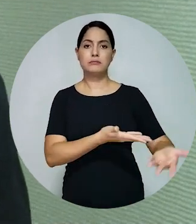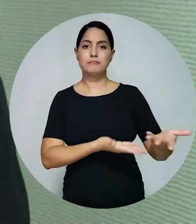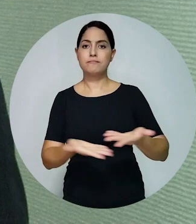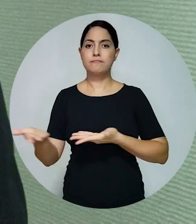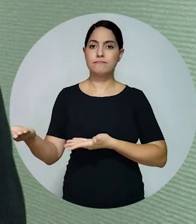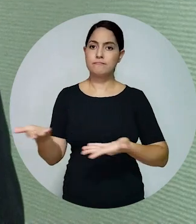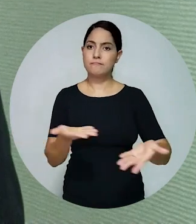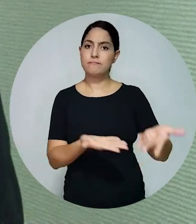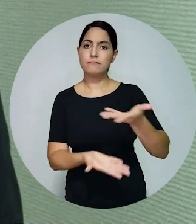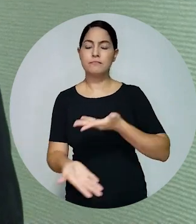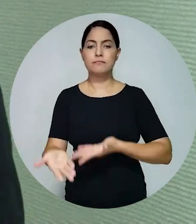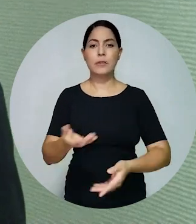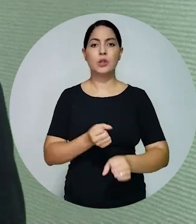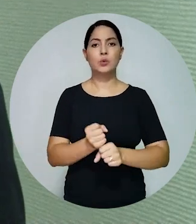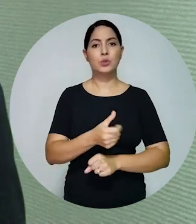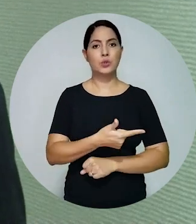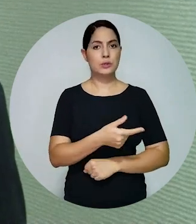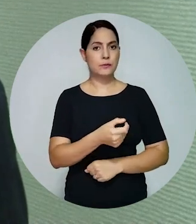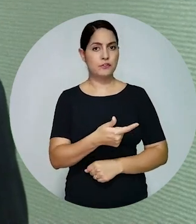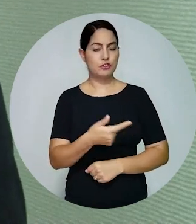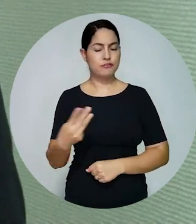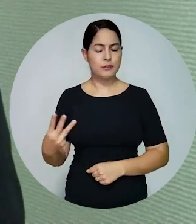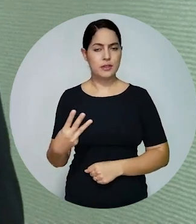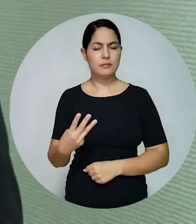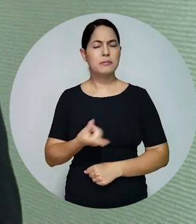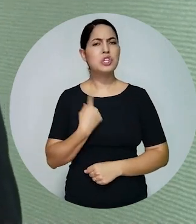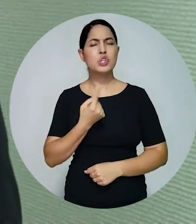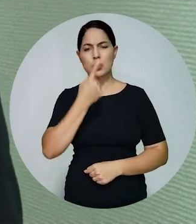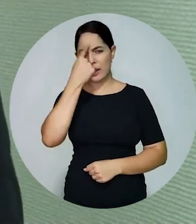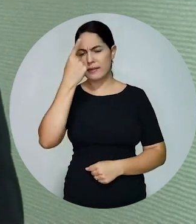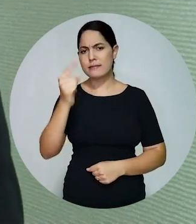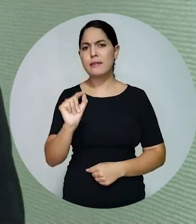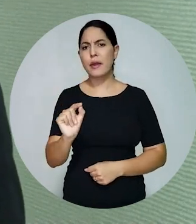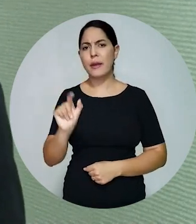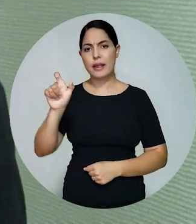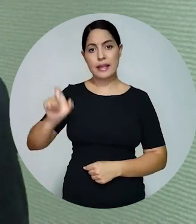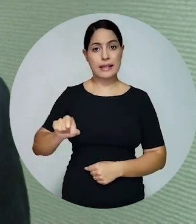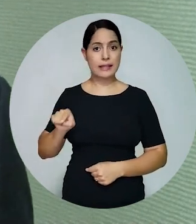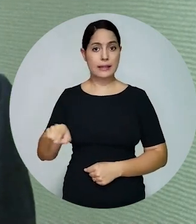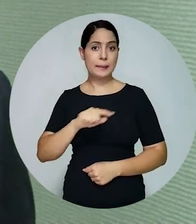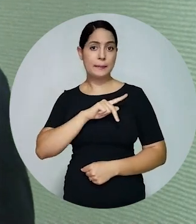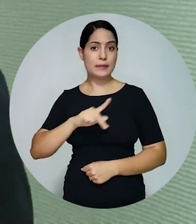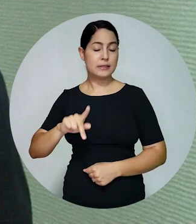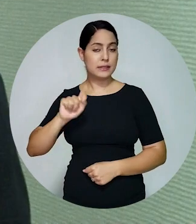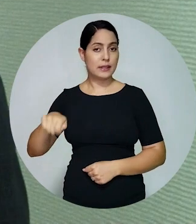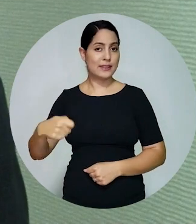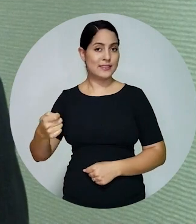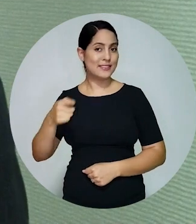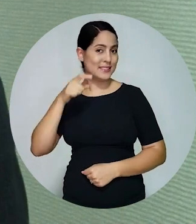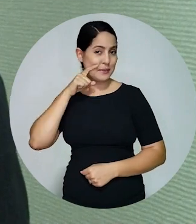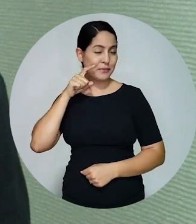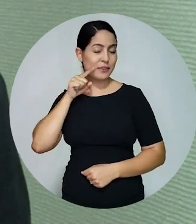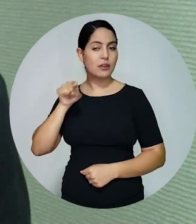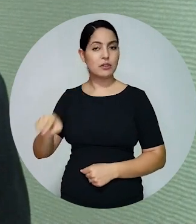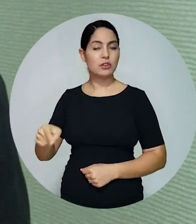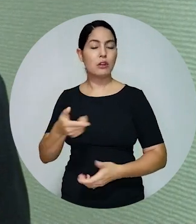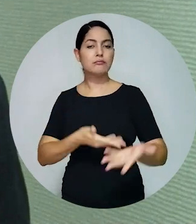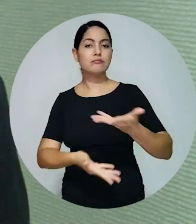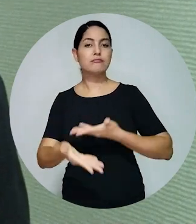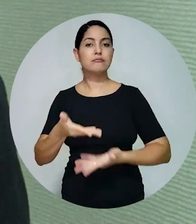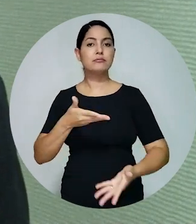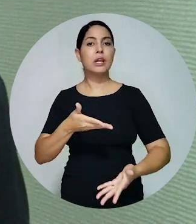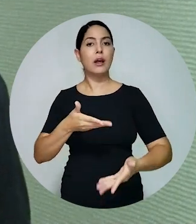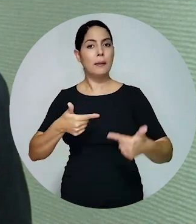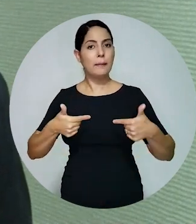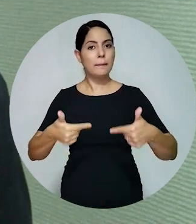se dê com mais proximidade nesse ano de 2023. Então, a ideia do presidente Beto Simonetti é de que haja